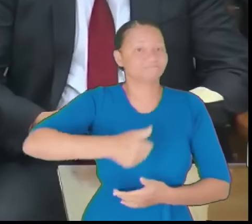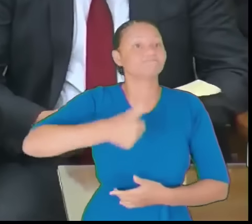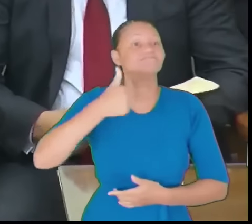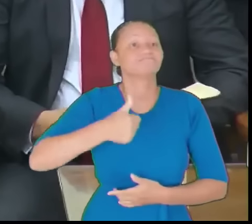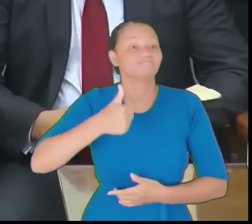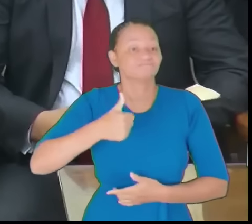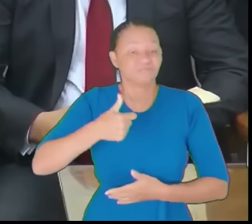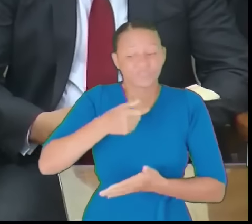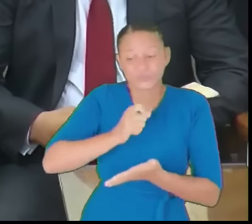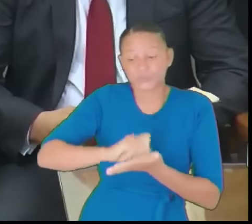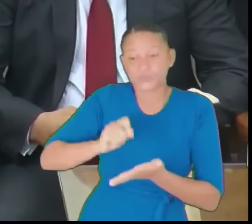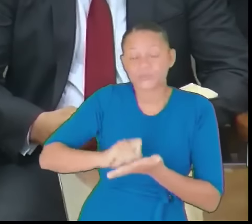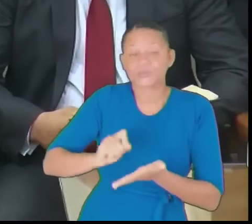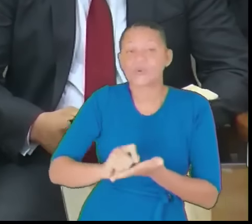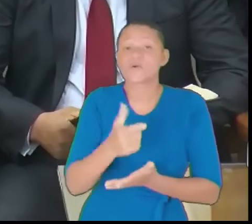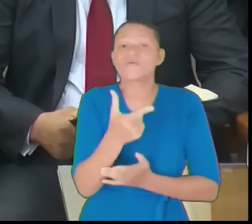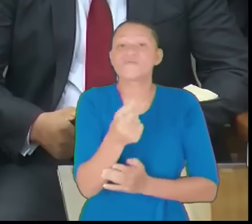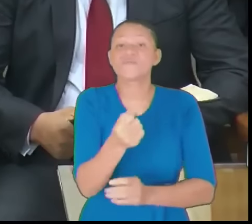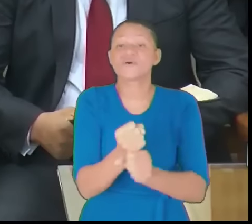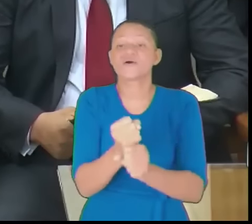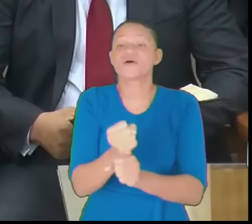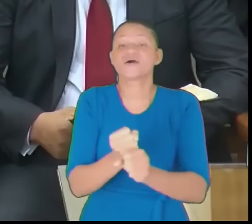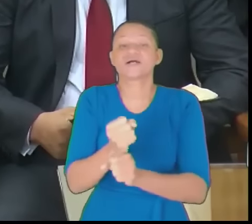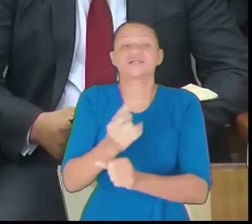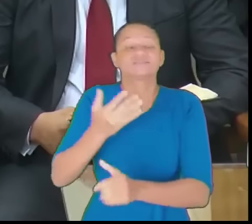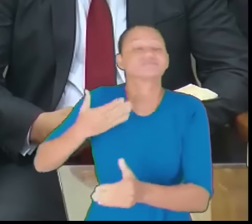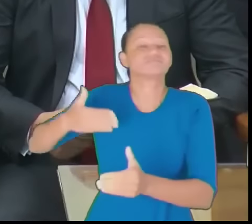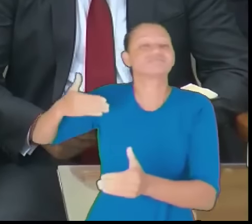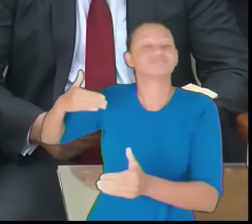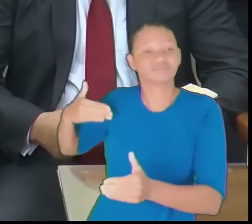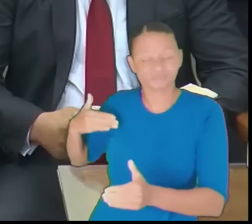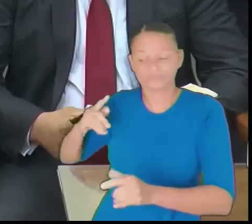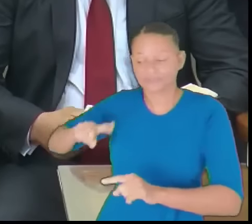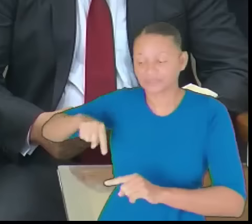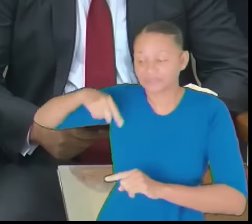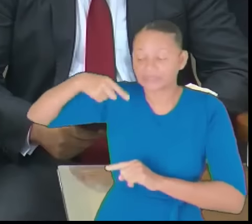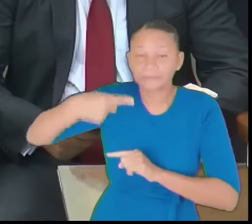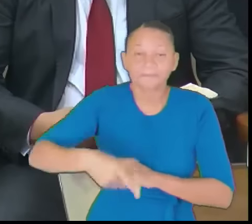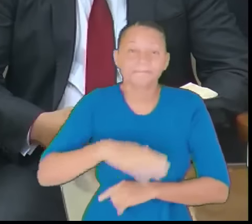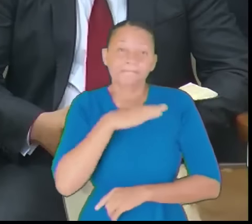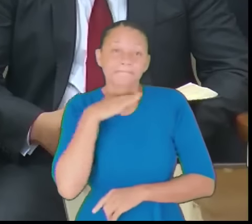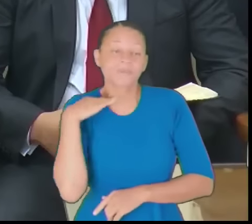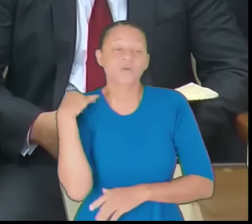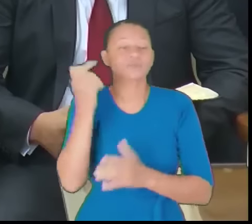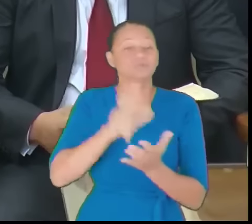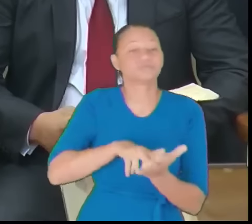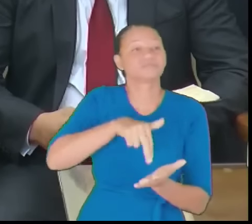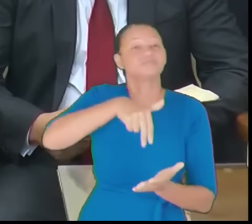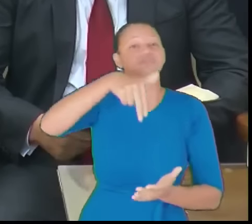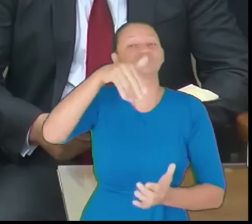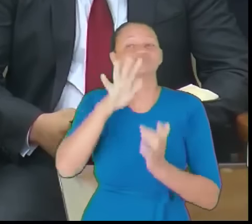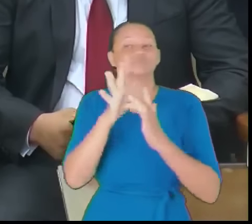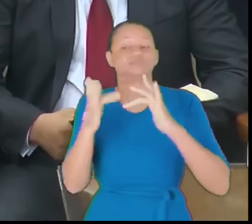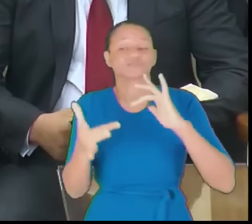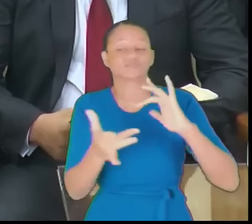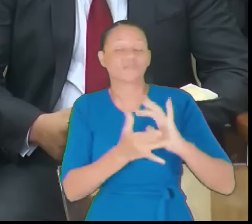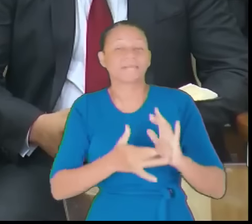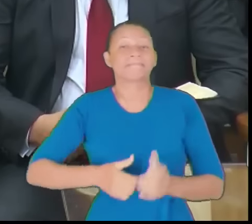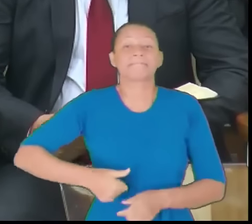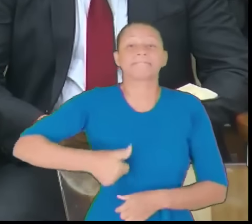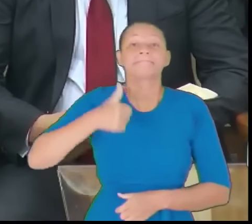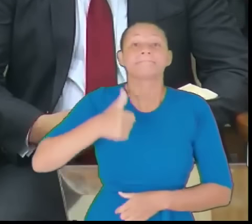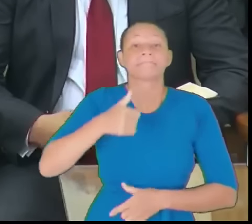escrita 20 anos depois da morte e ressurreição de Jesus. Primeiro texto do